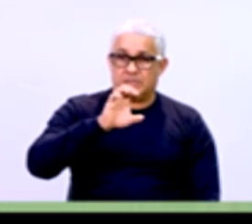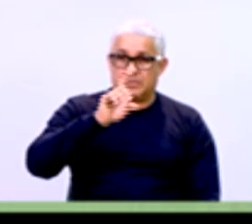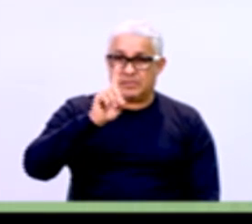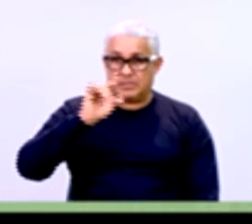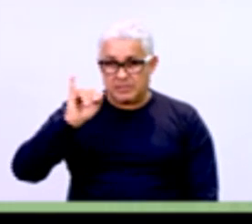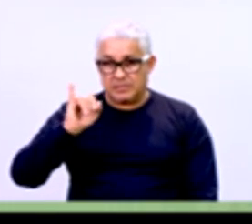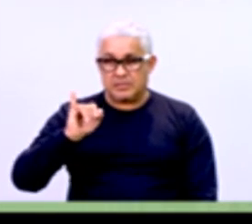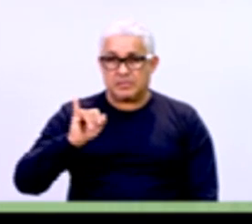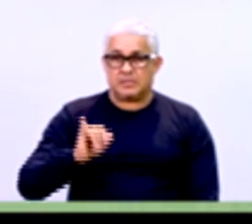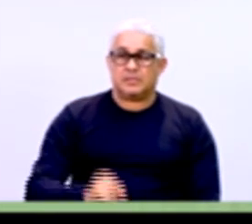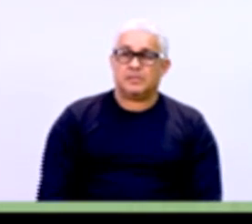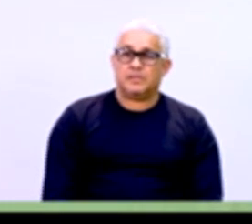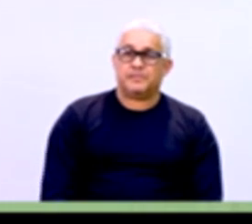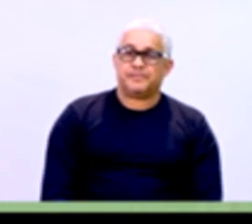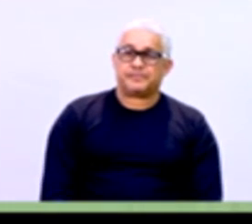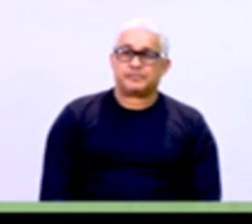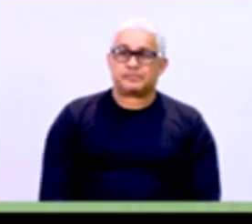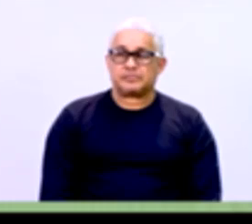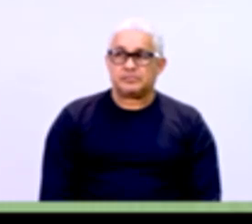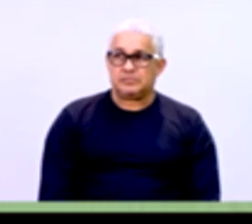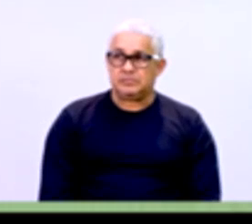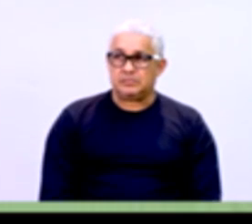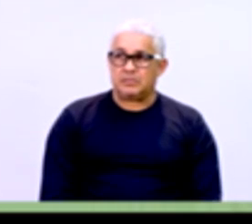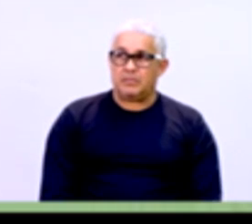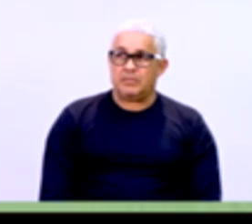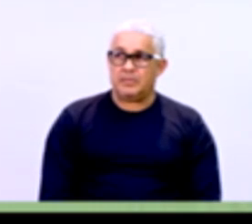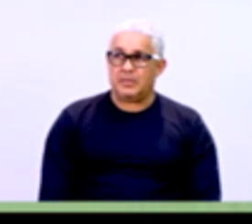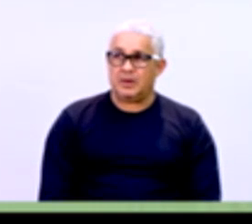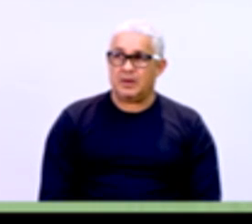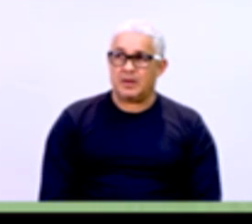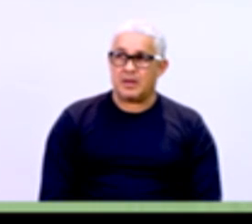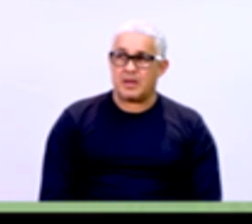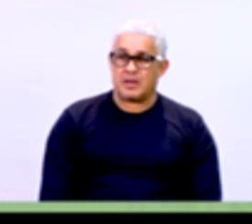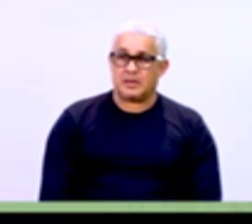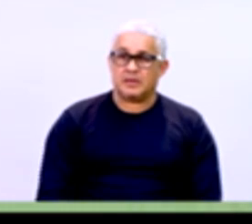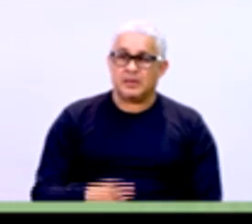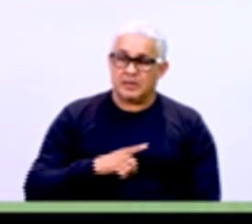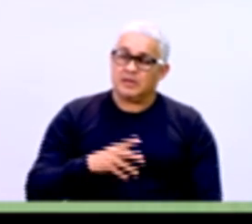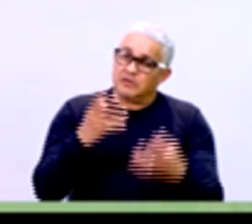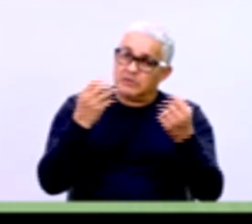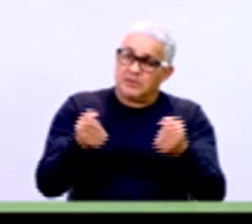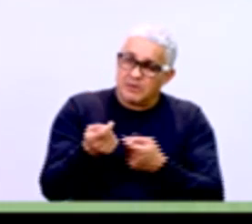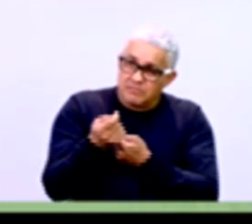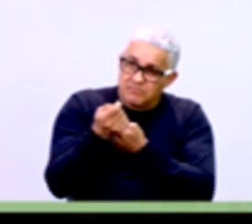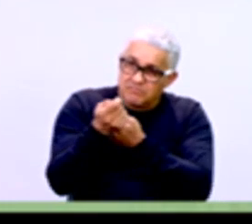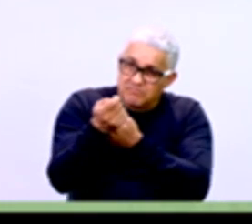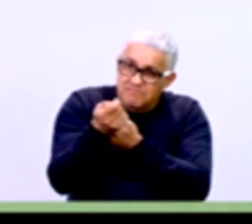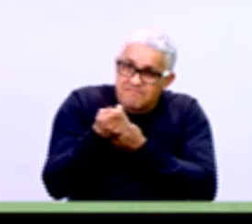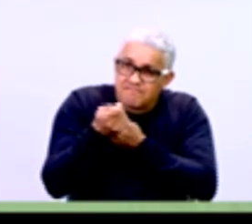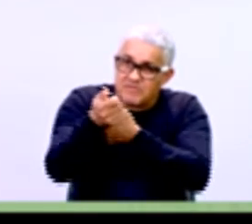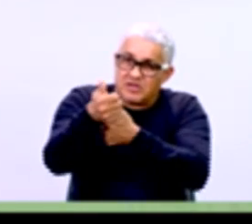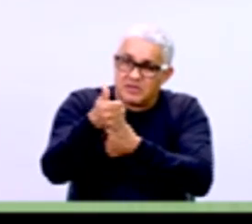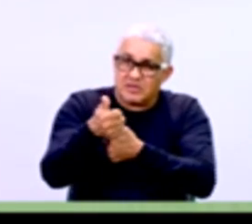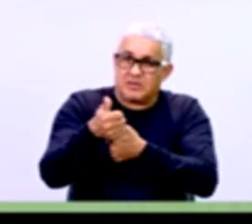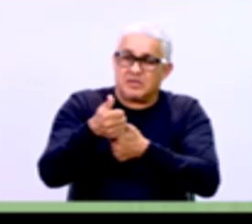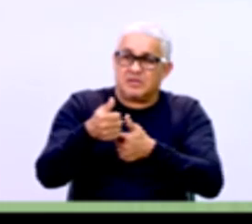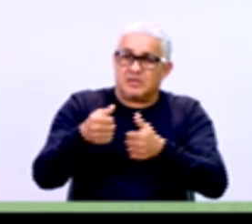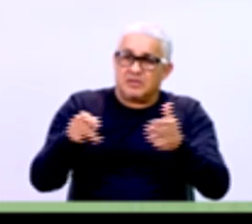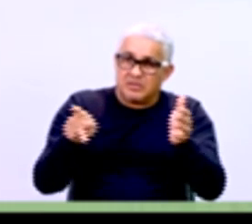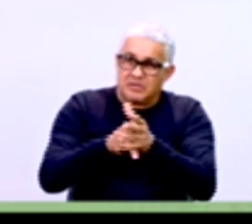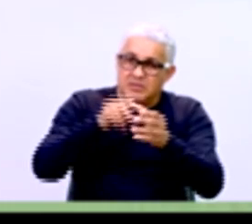são os Comitês pela Democratização da Informática, que recebem doações de peças de computadores. Procura aí na sua